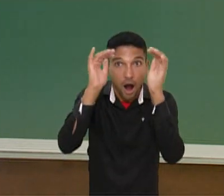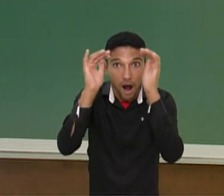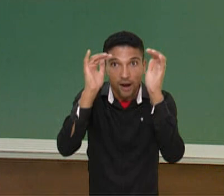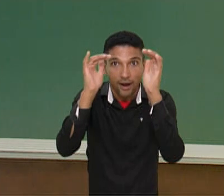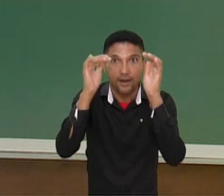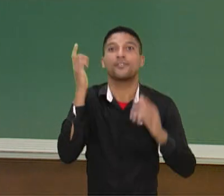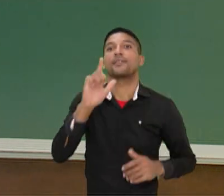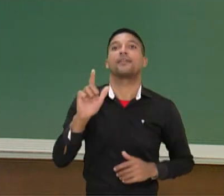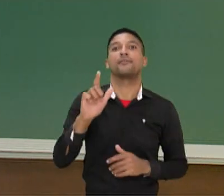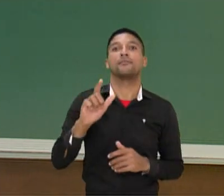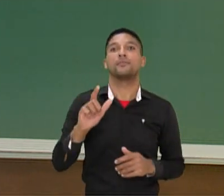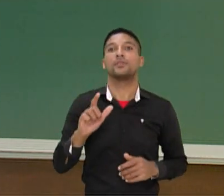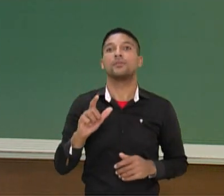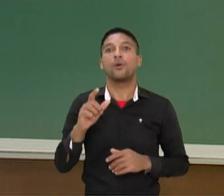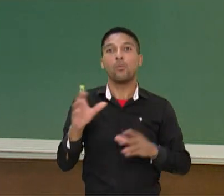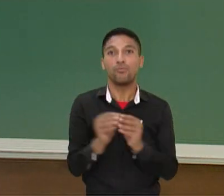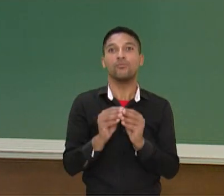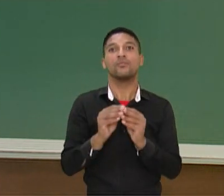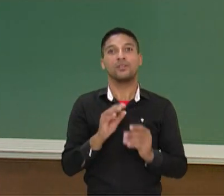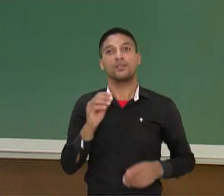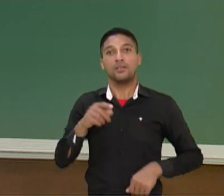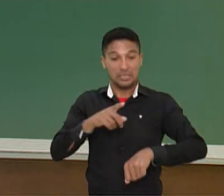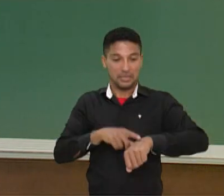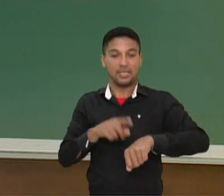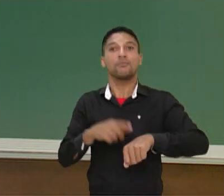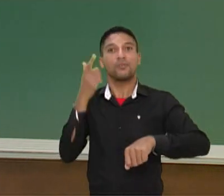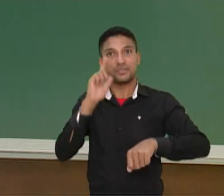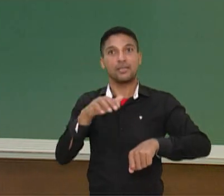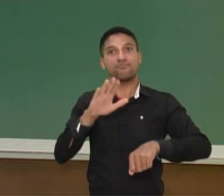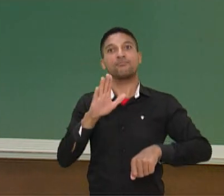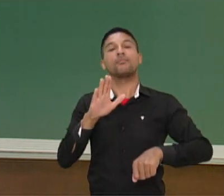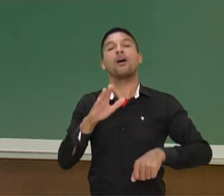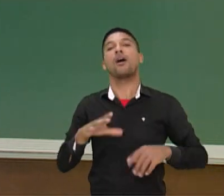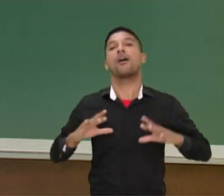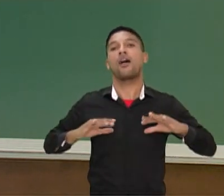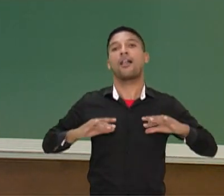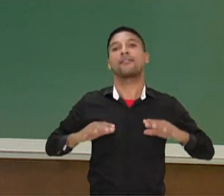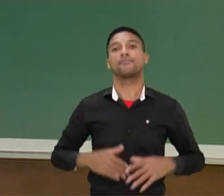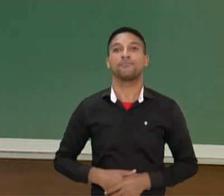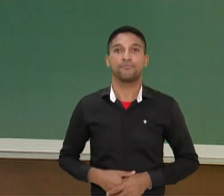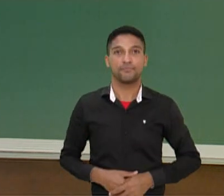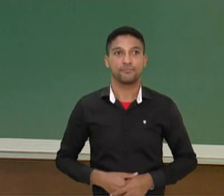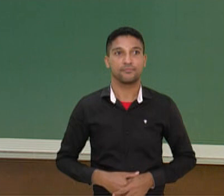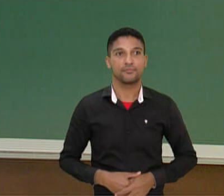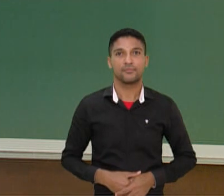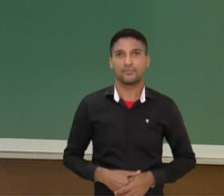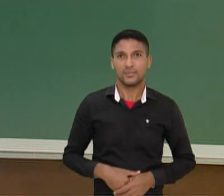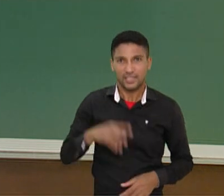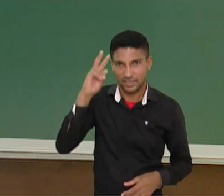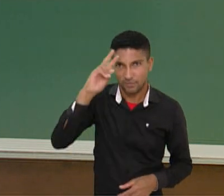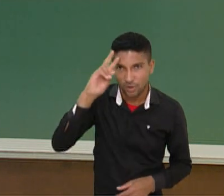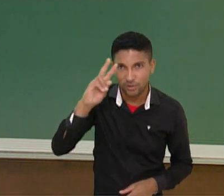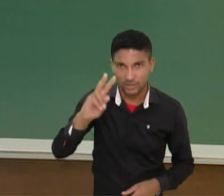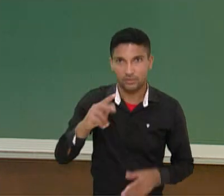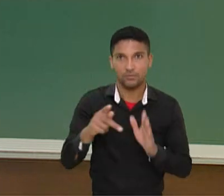da sua vida para outras coisas, ok? Deu para lembrar? Deu para fixar essa história de